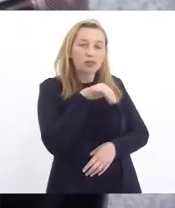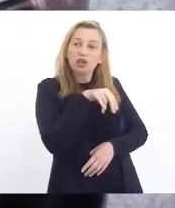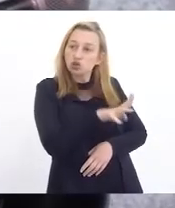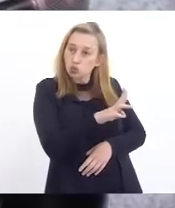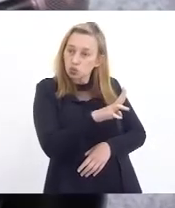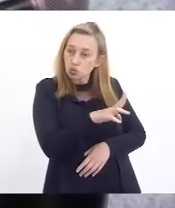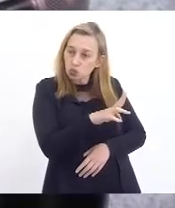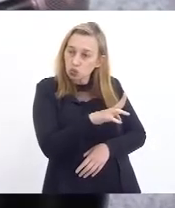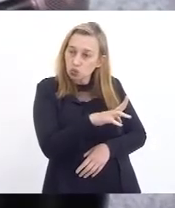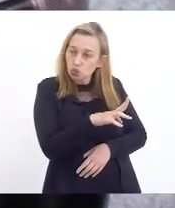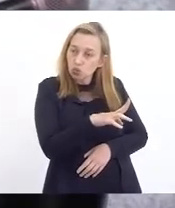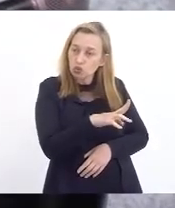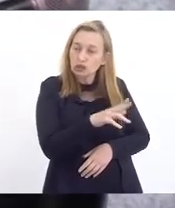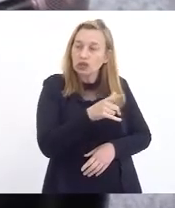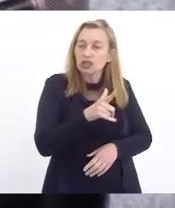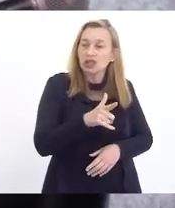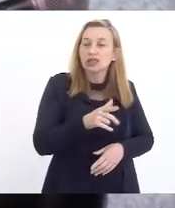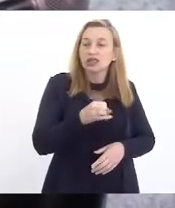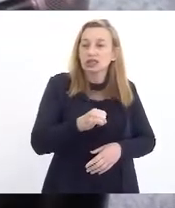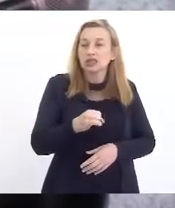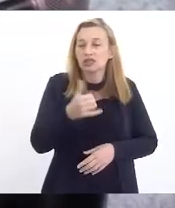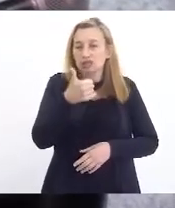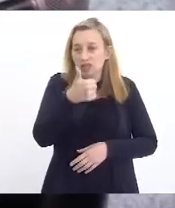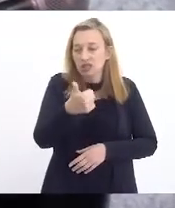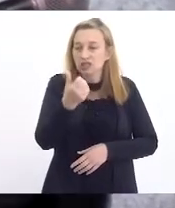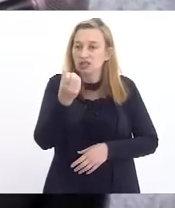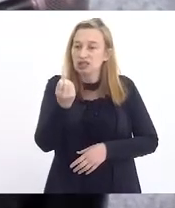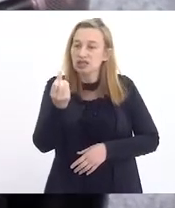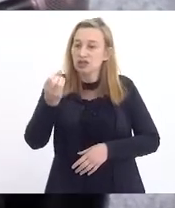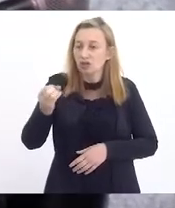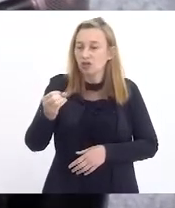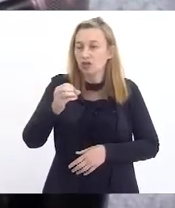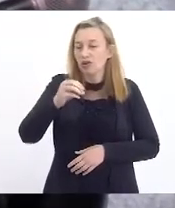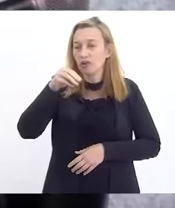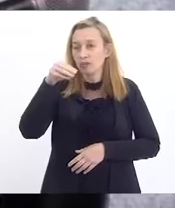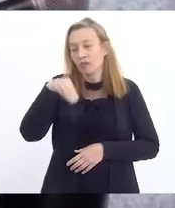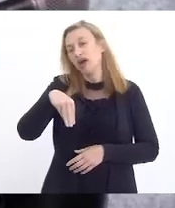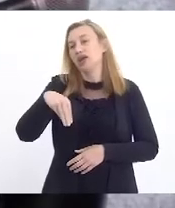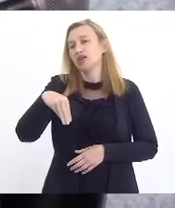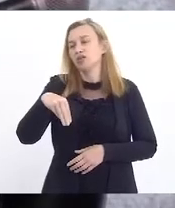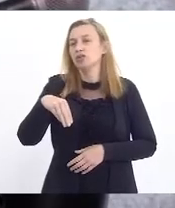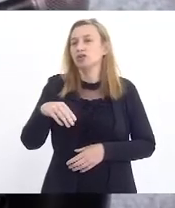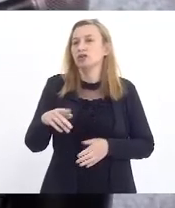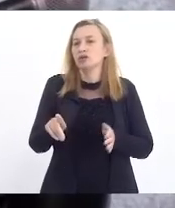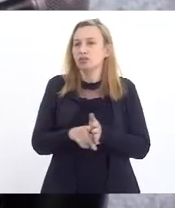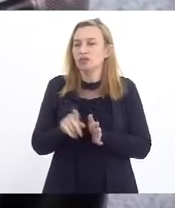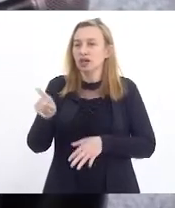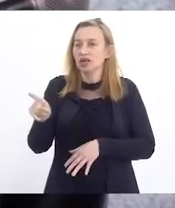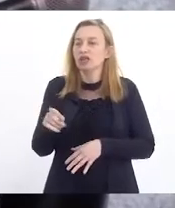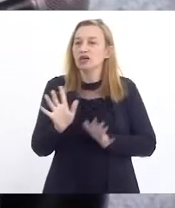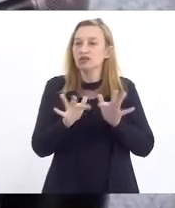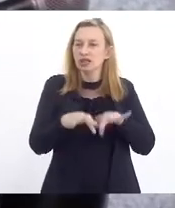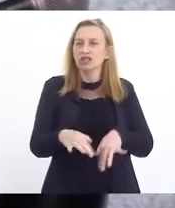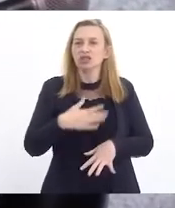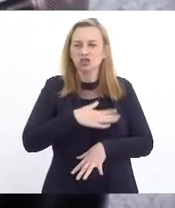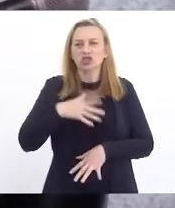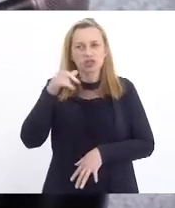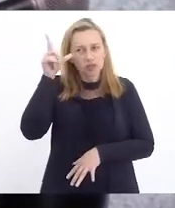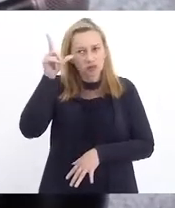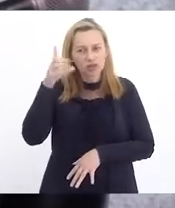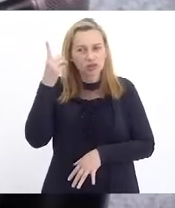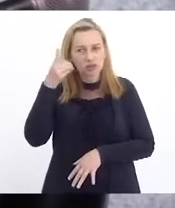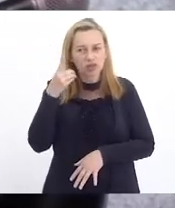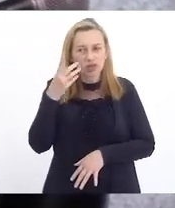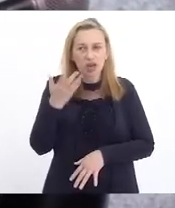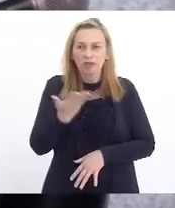se os nossos 119 metros cúbicos por segundo vêm do Paraíba. Então, eu termino aqui, só gostaria, deputada Lucinha, de passar para minha